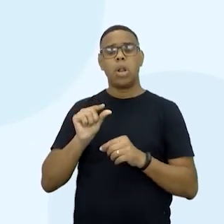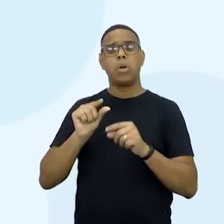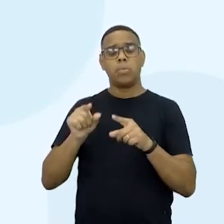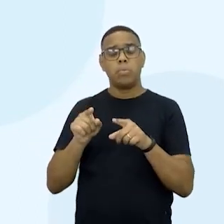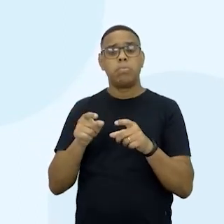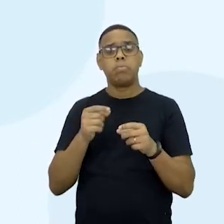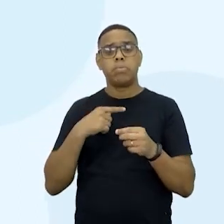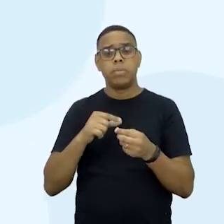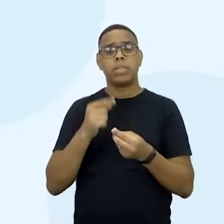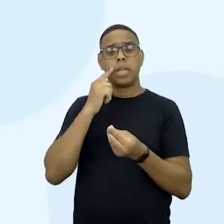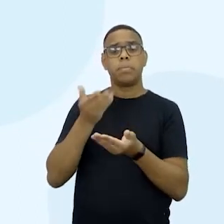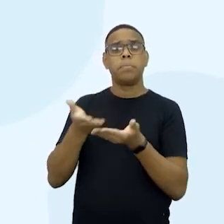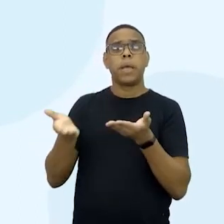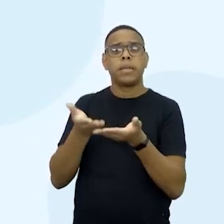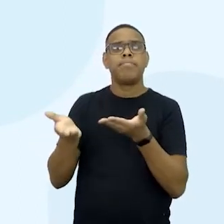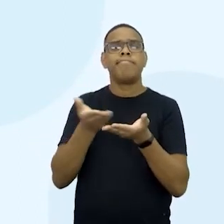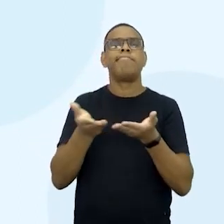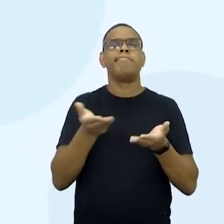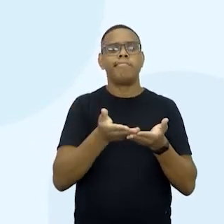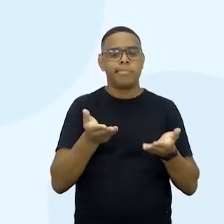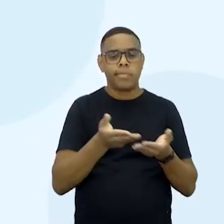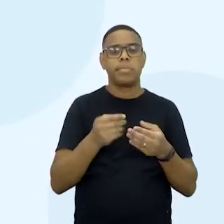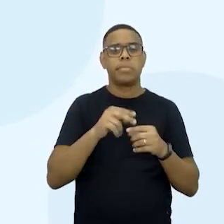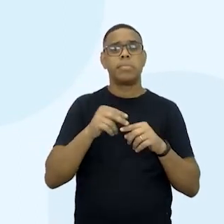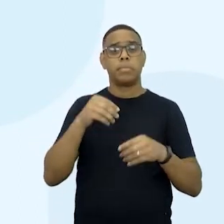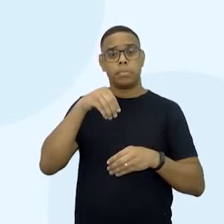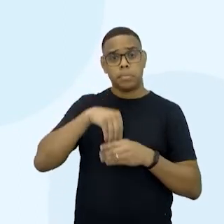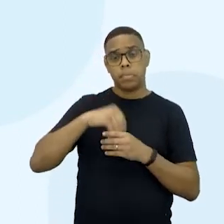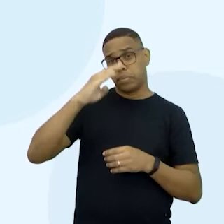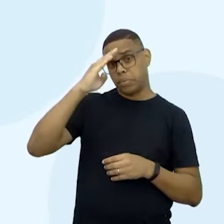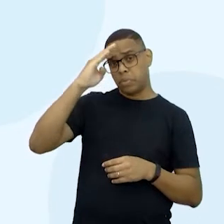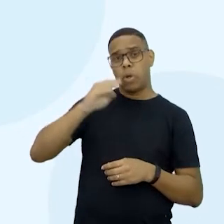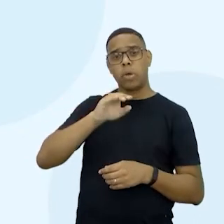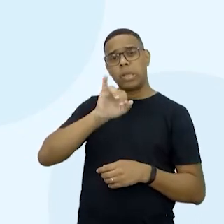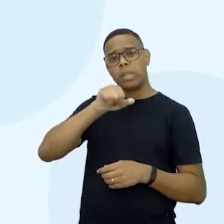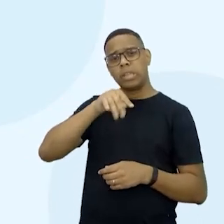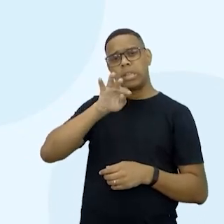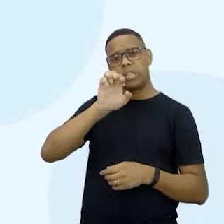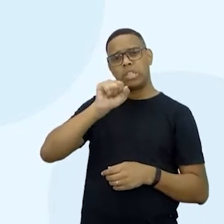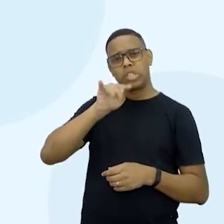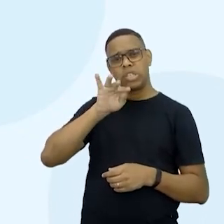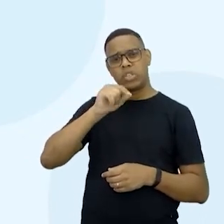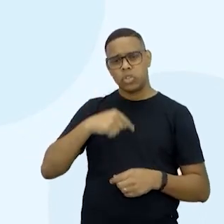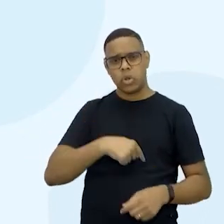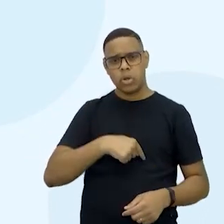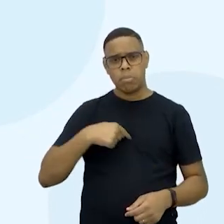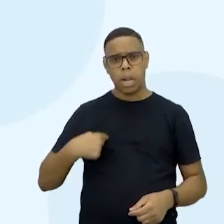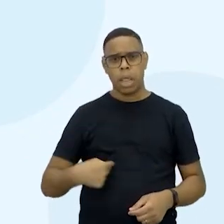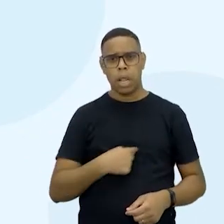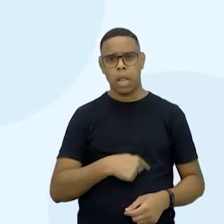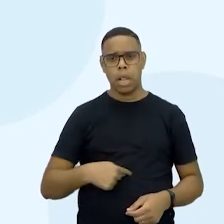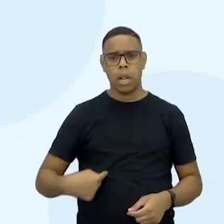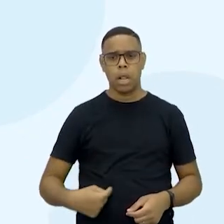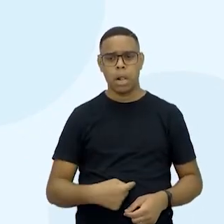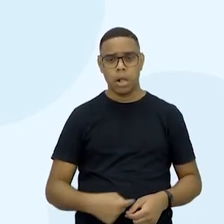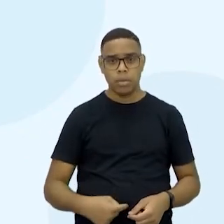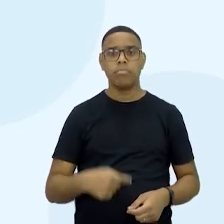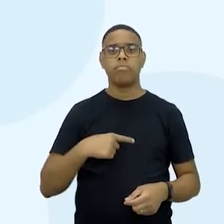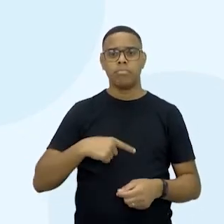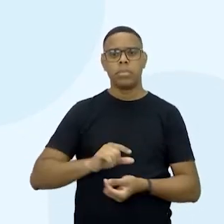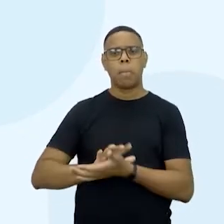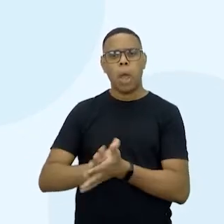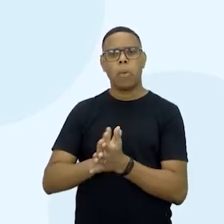perderam também as funções principalmente no nosso intestino E aí então esses microrganismos também foram